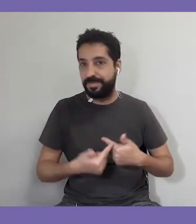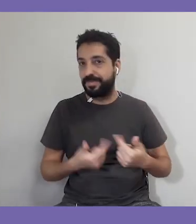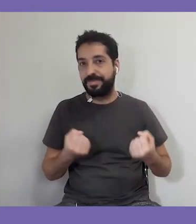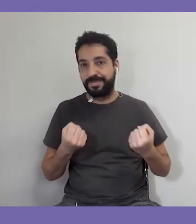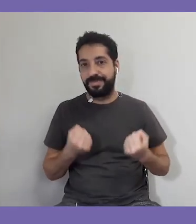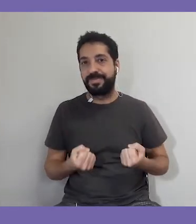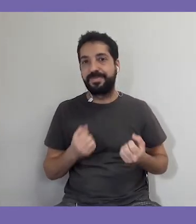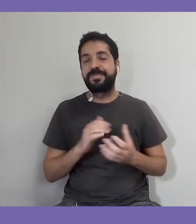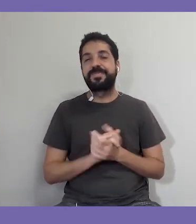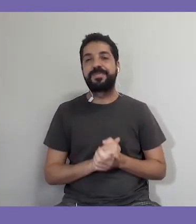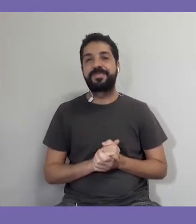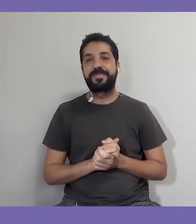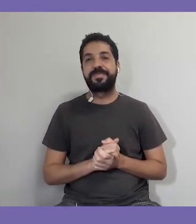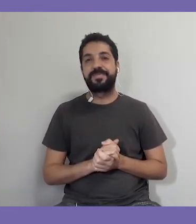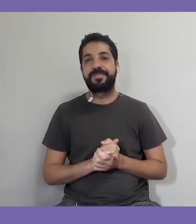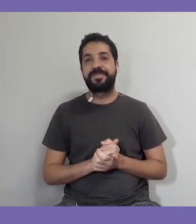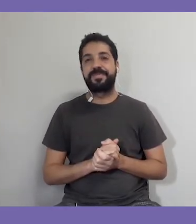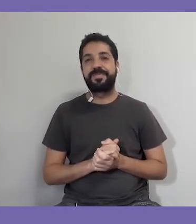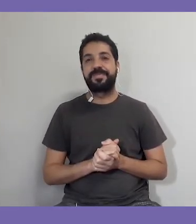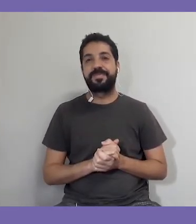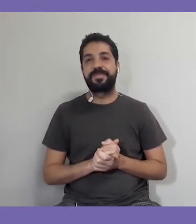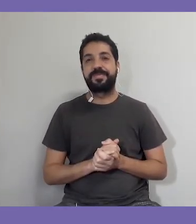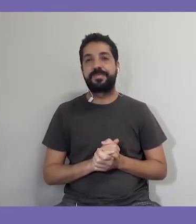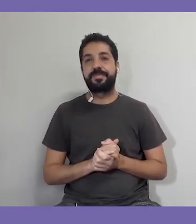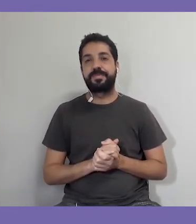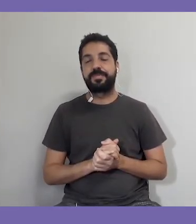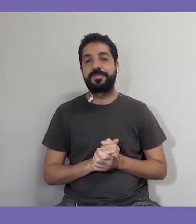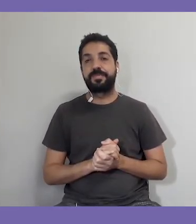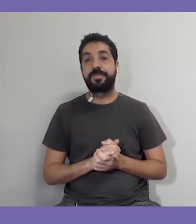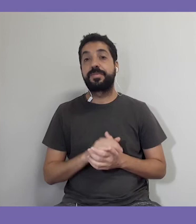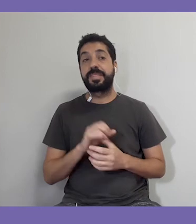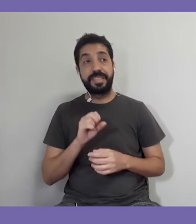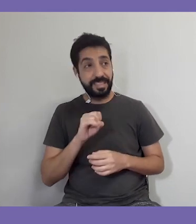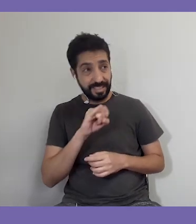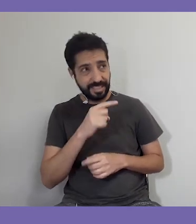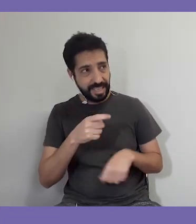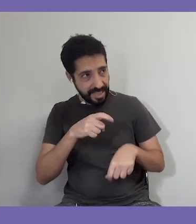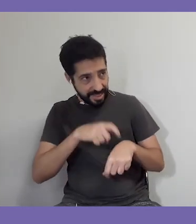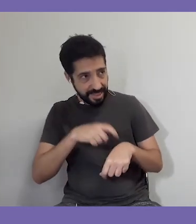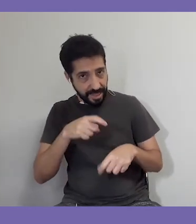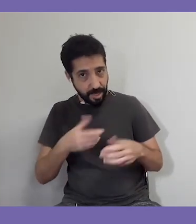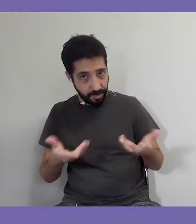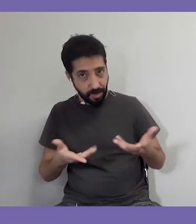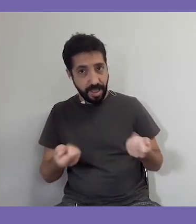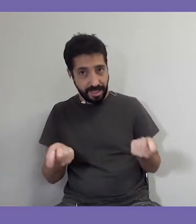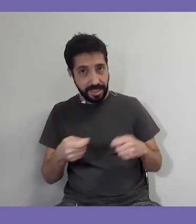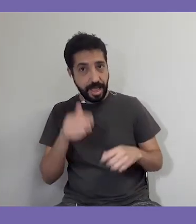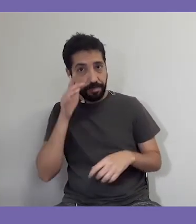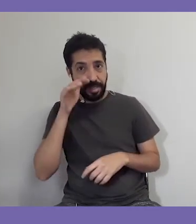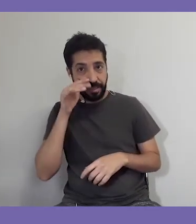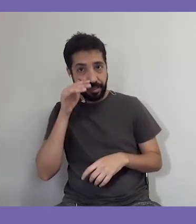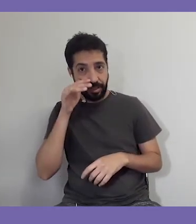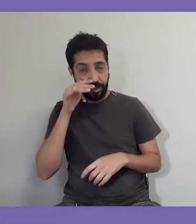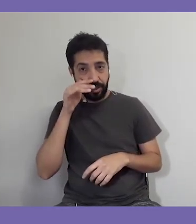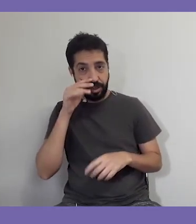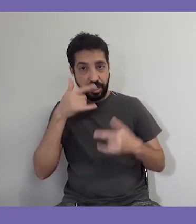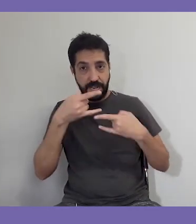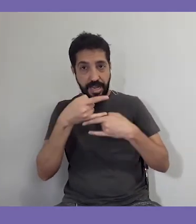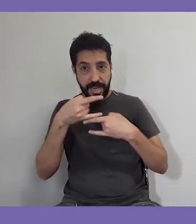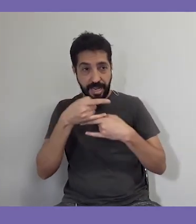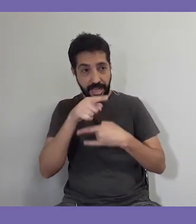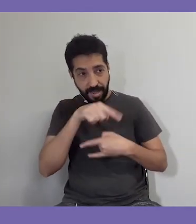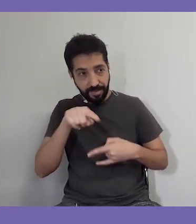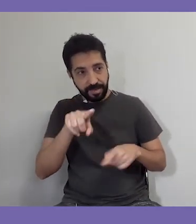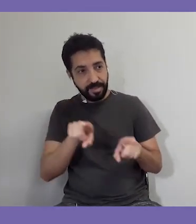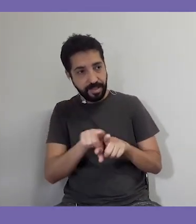assim. Então, eu O não vi, Menino mas eu Pássaro tá, vou tá ver. online, se você tiver um tempinho dá para você assistir ainda, o público está assistindo